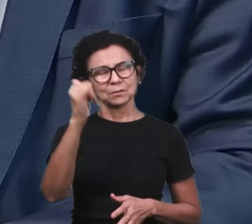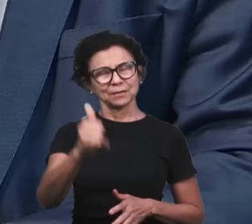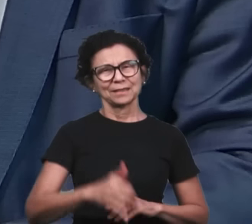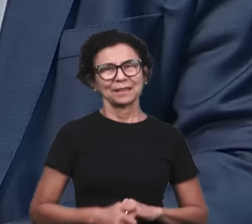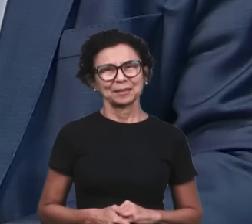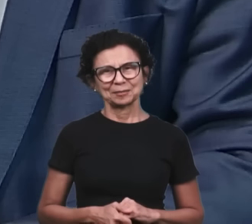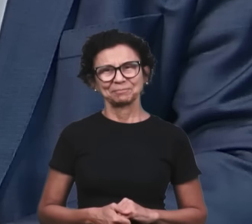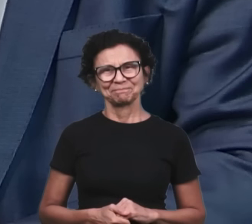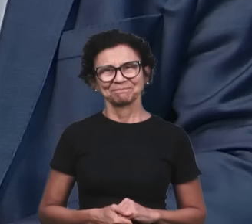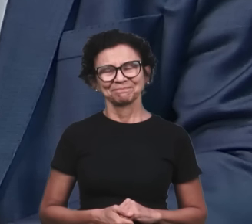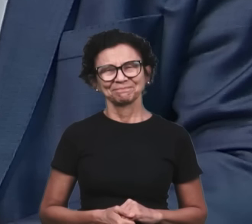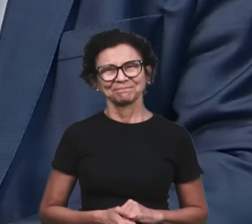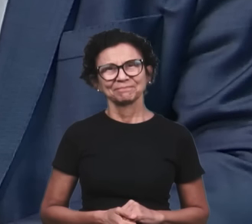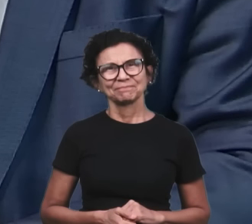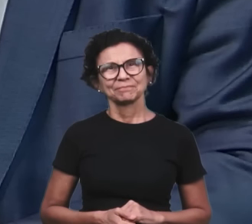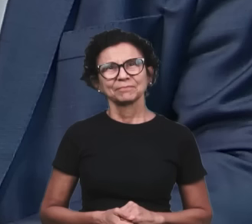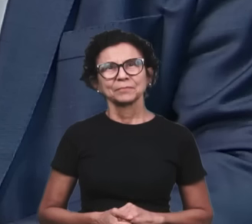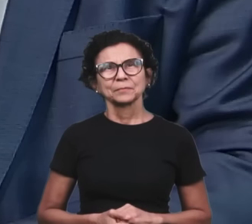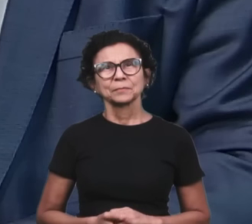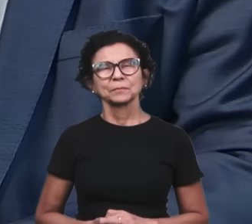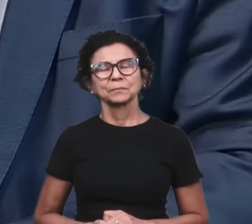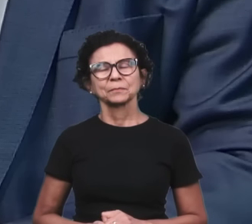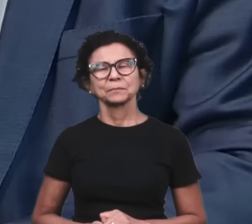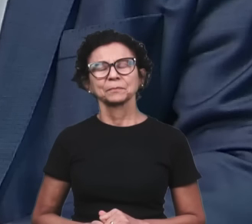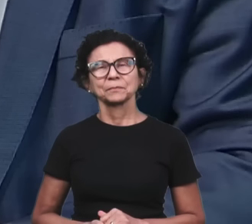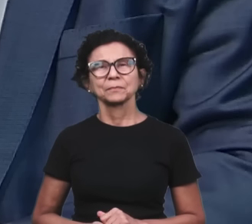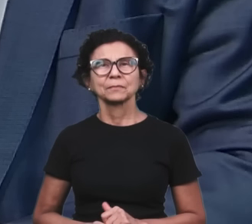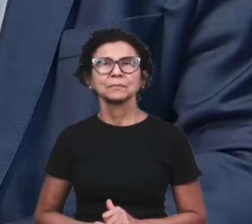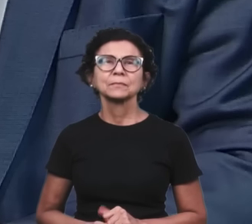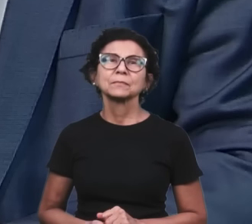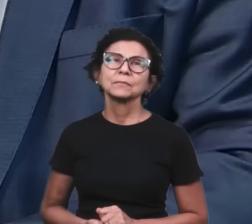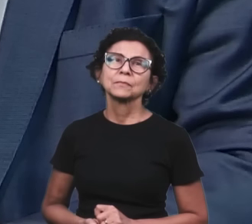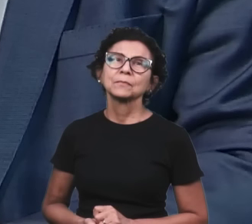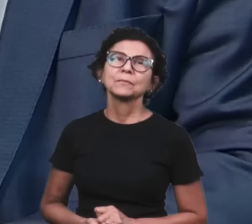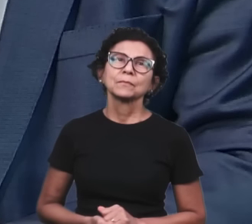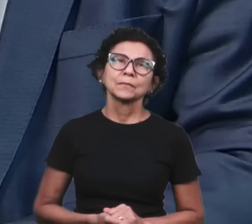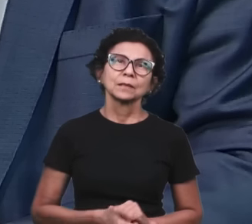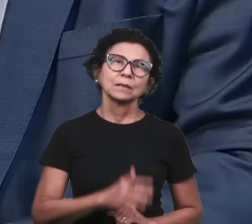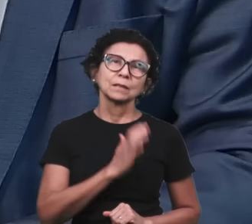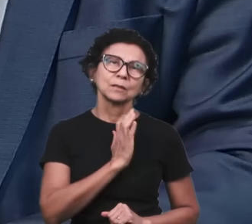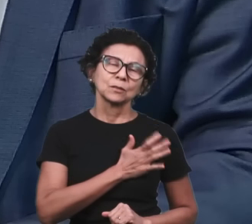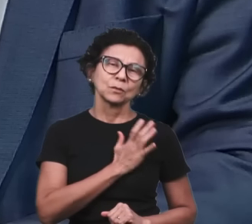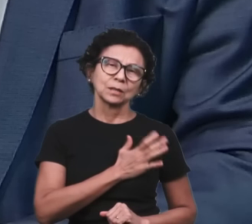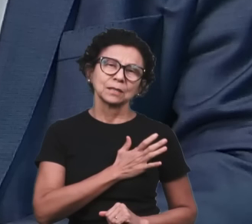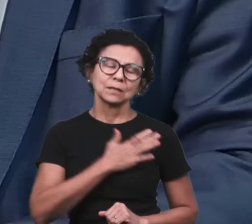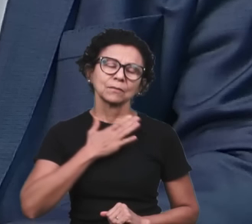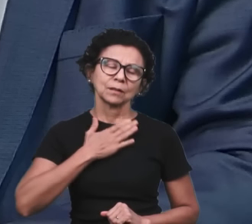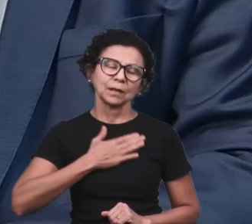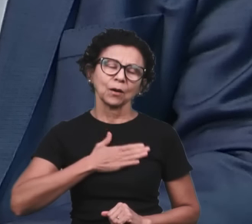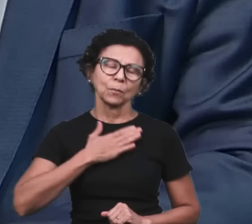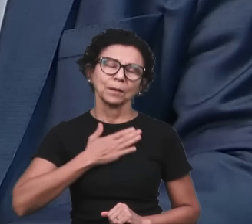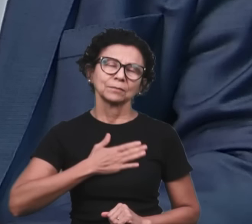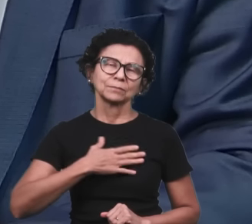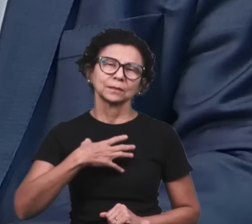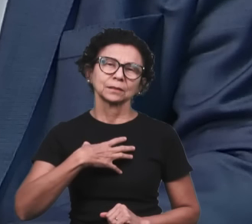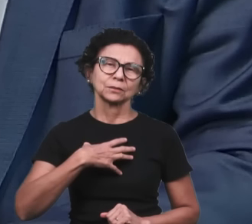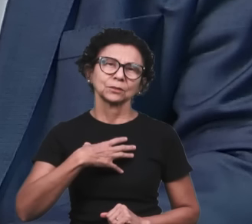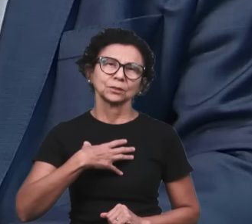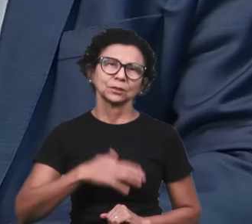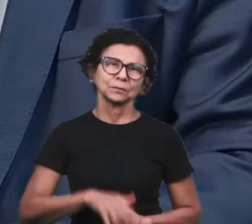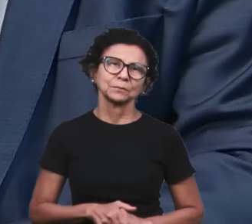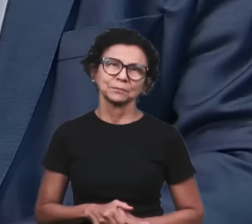presença, né? E certamente o seu coração também vai se acalmar. Despedimos